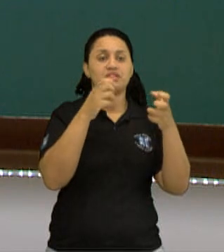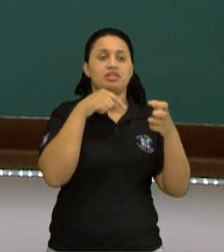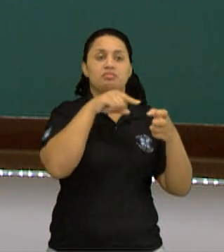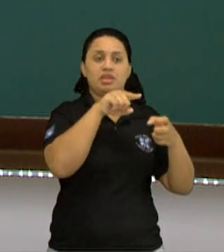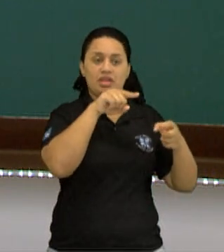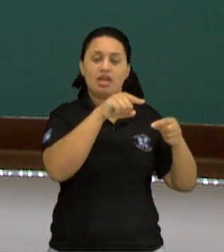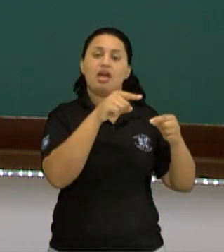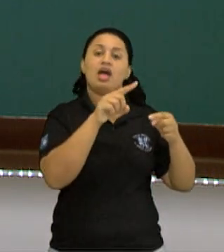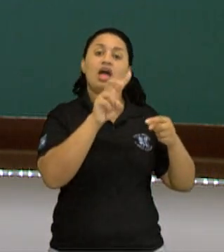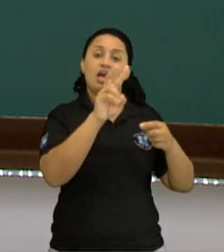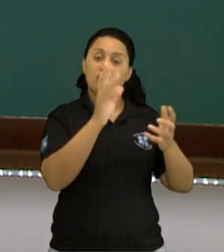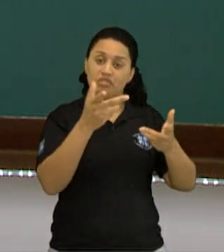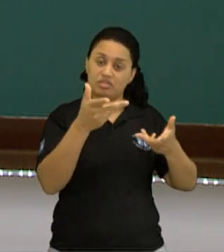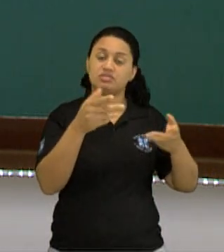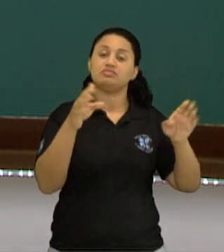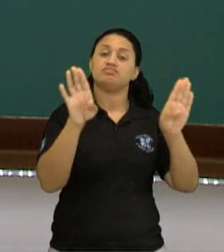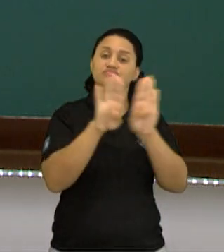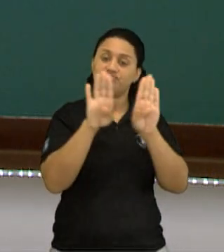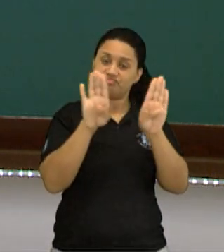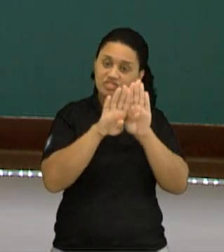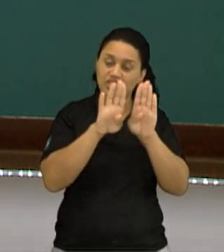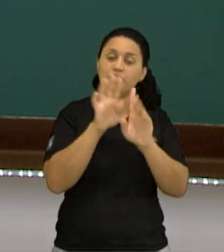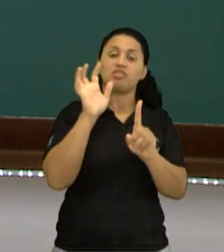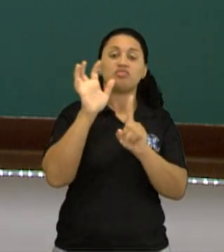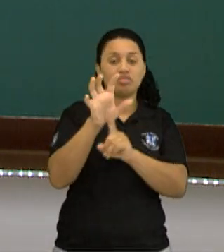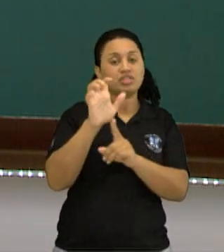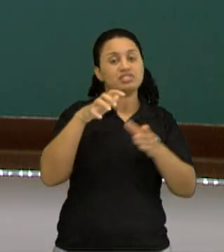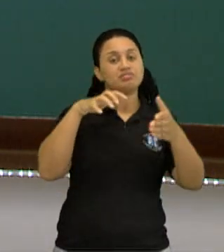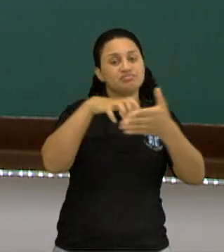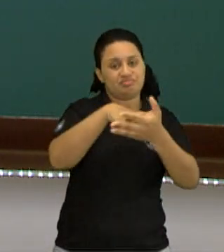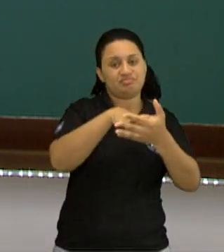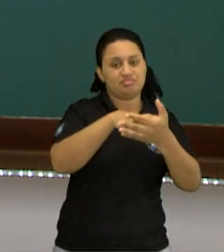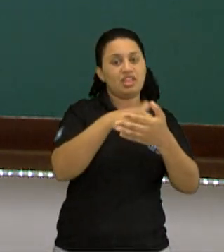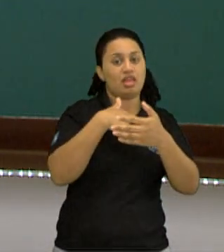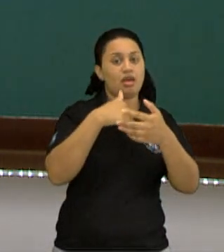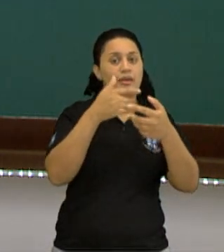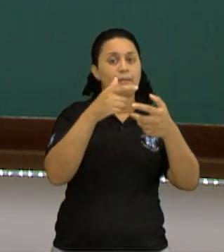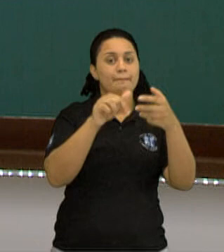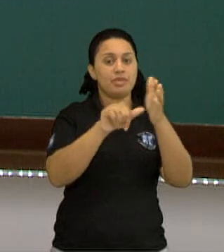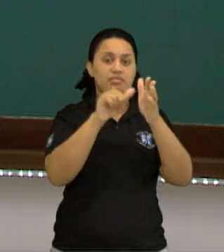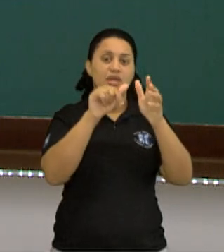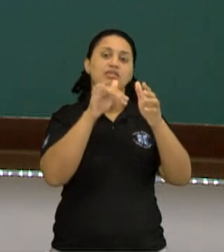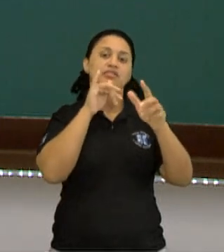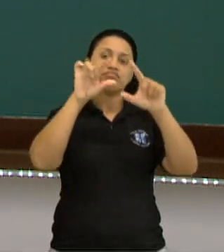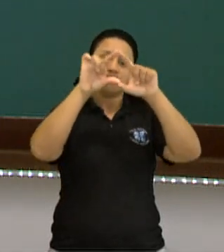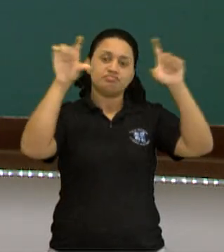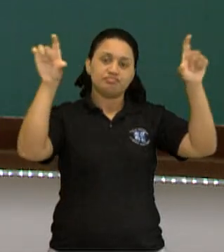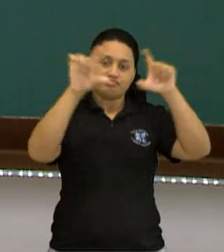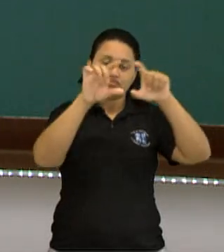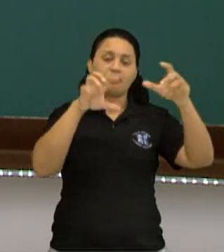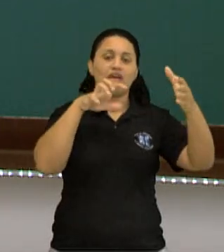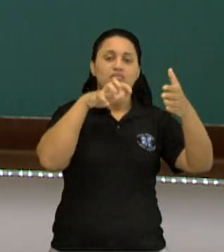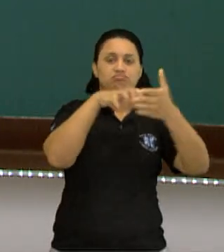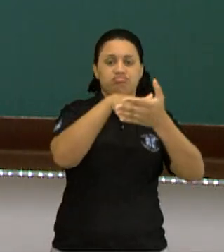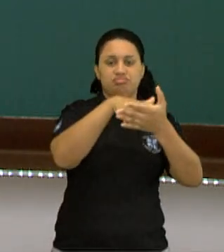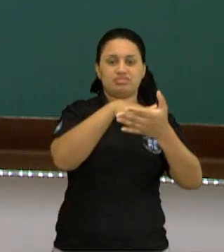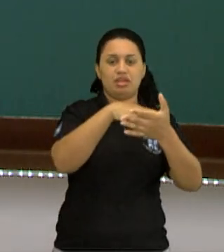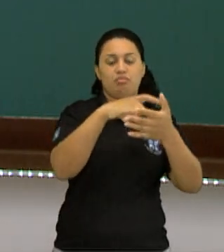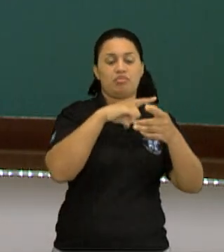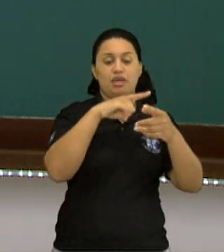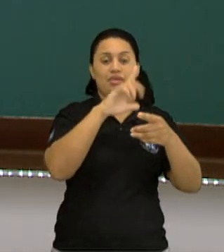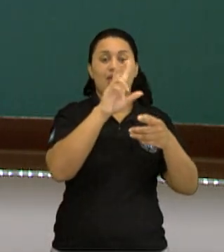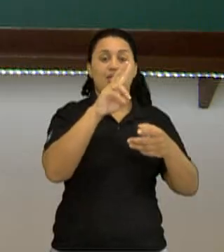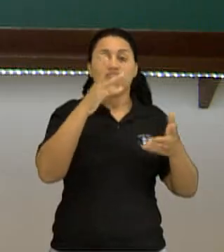também é um fator que determina o impacto nessa relação. Então, você percebe que o estrago com um veículo maior, de maior